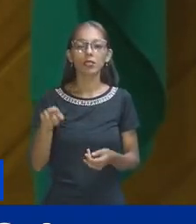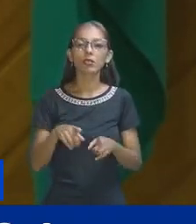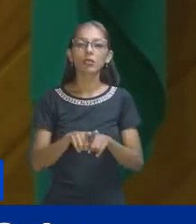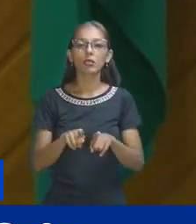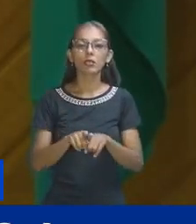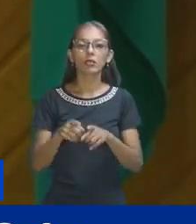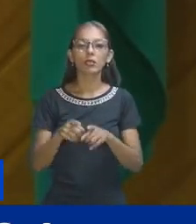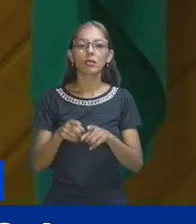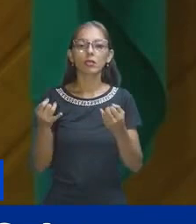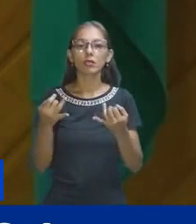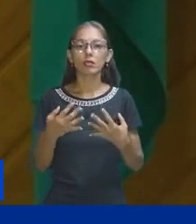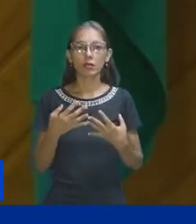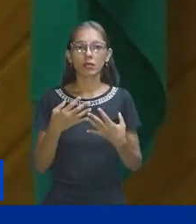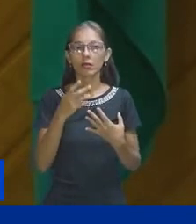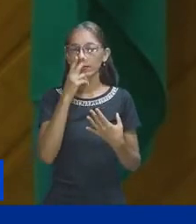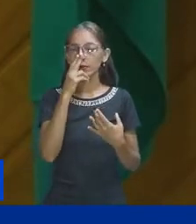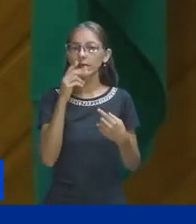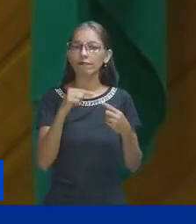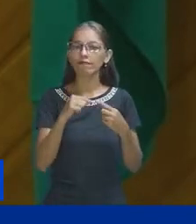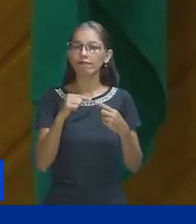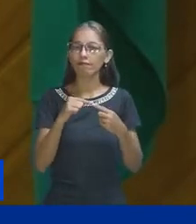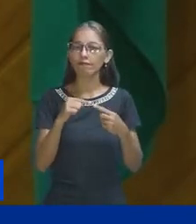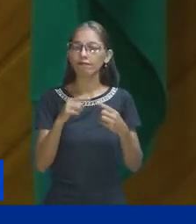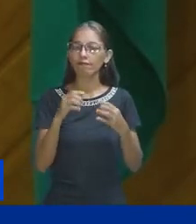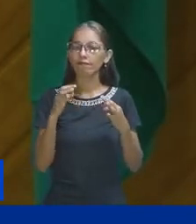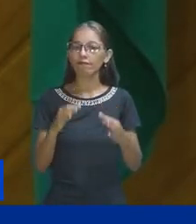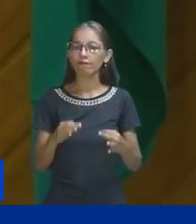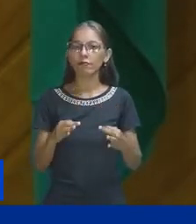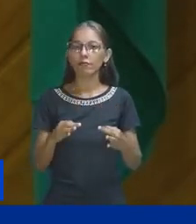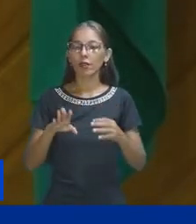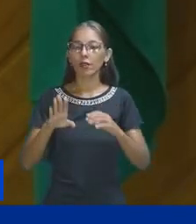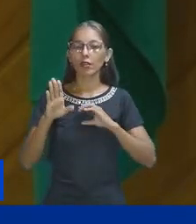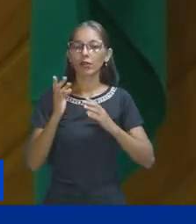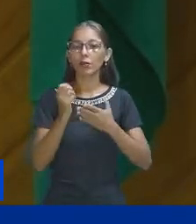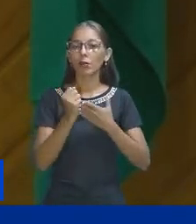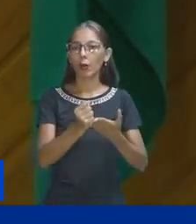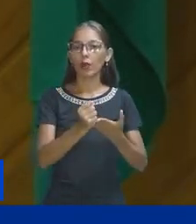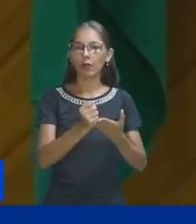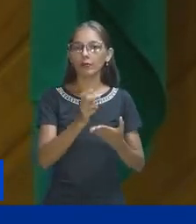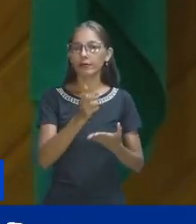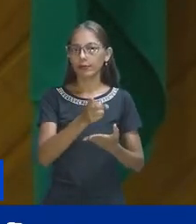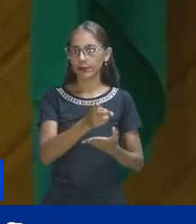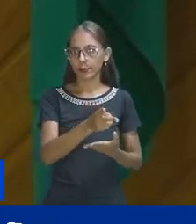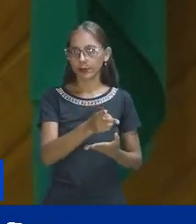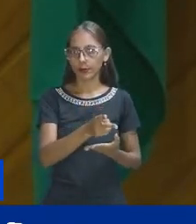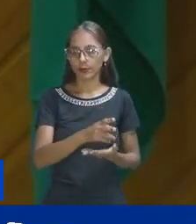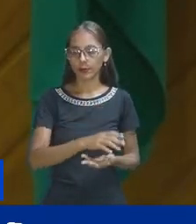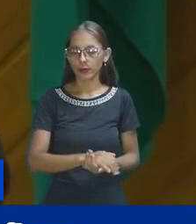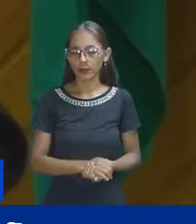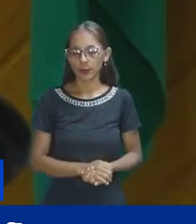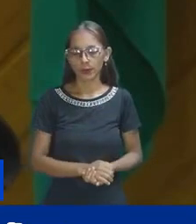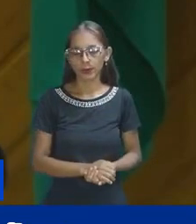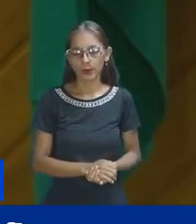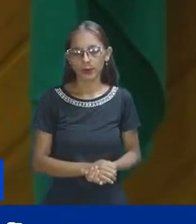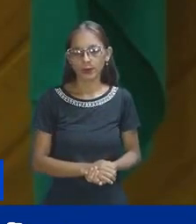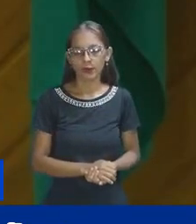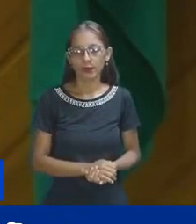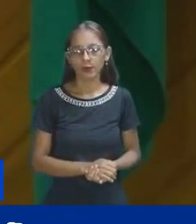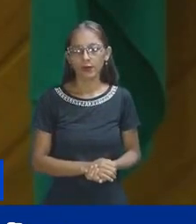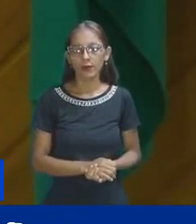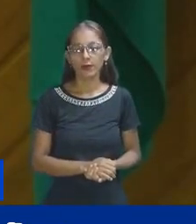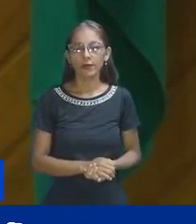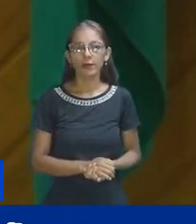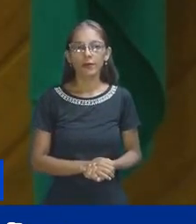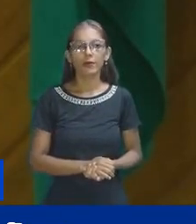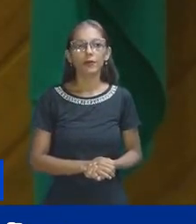do candidato Diogo Sênio, conforme admitido pela sua própria defesa. Com efeito, além do ilícito,